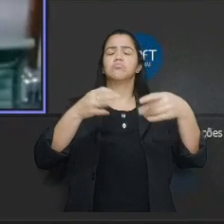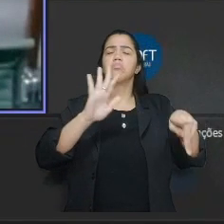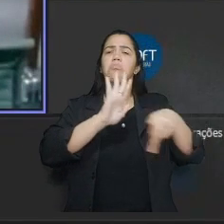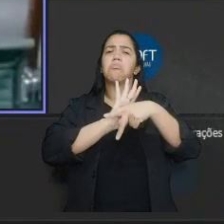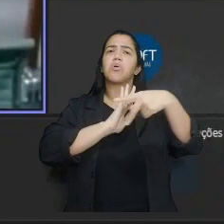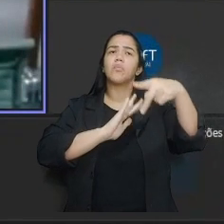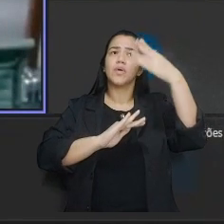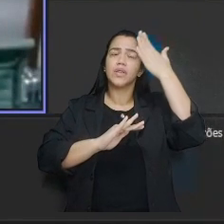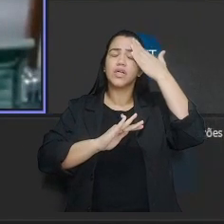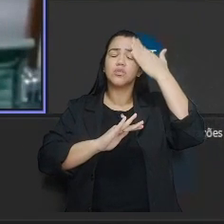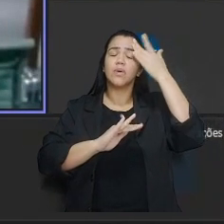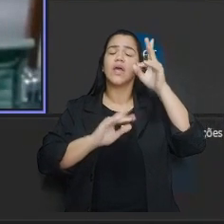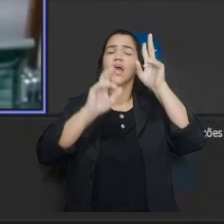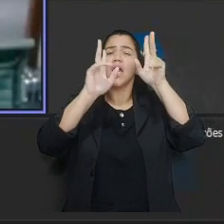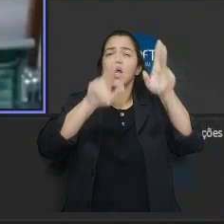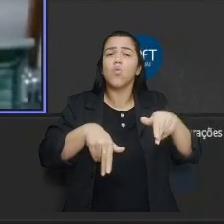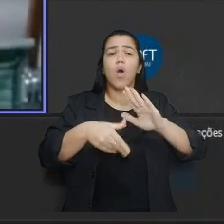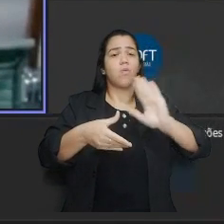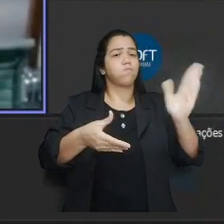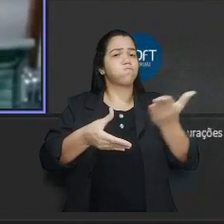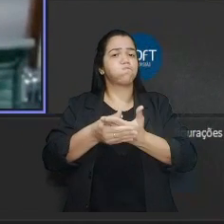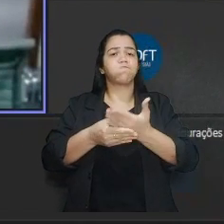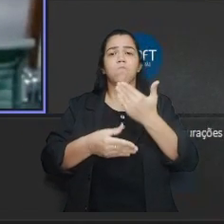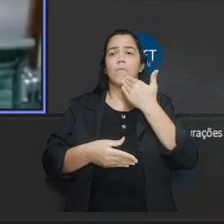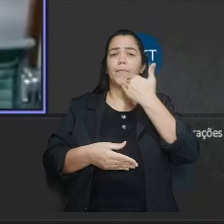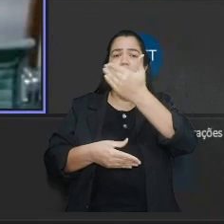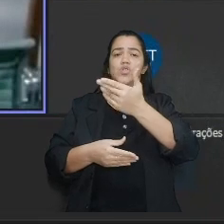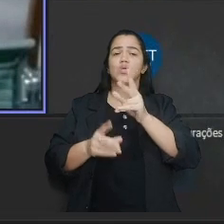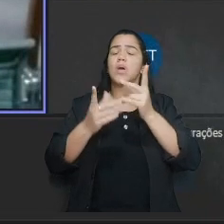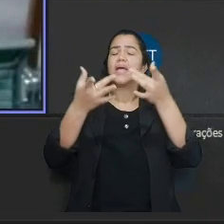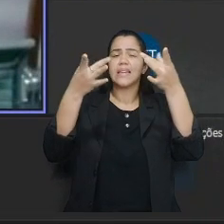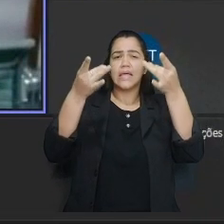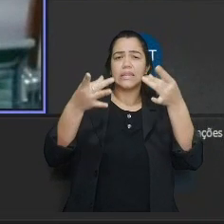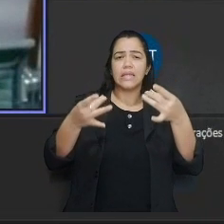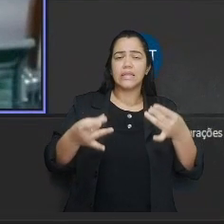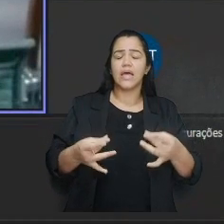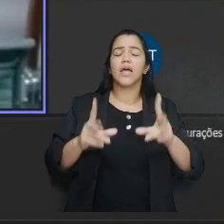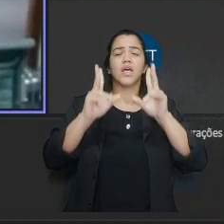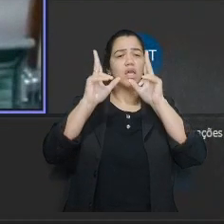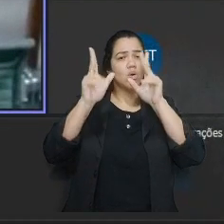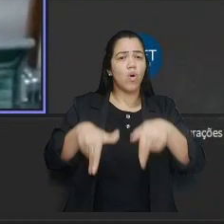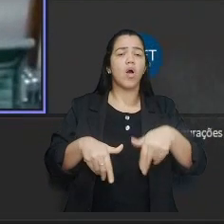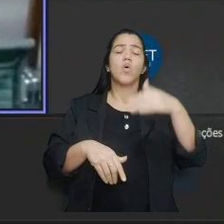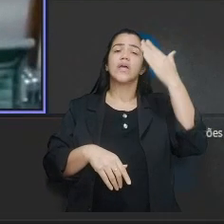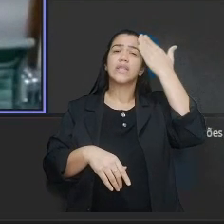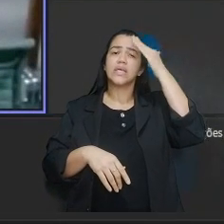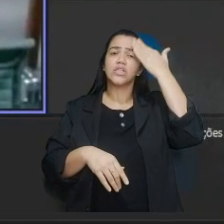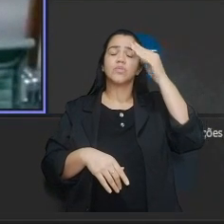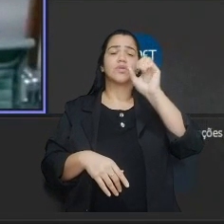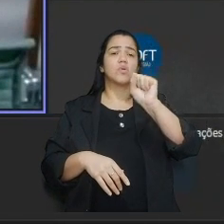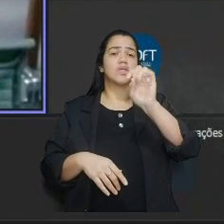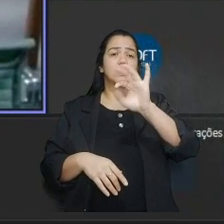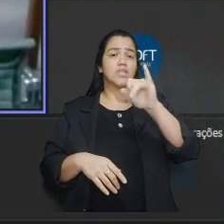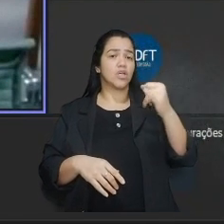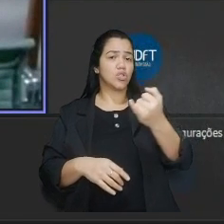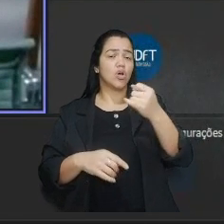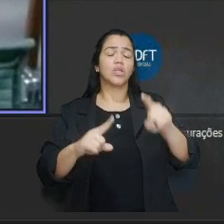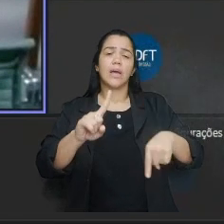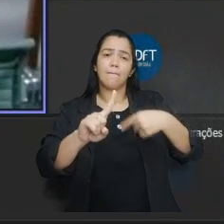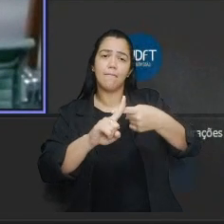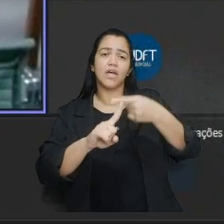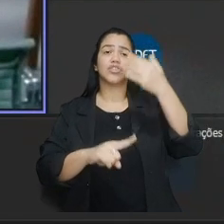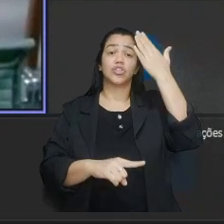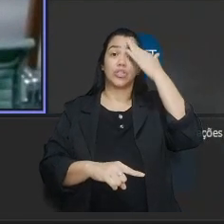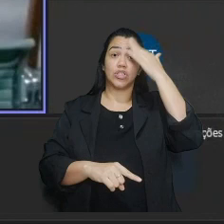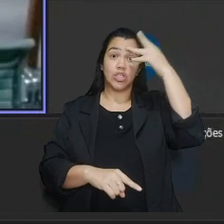o seu entendimento, mas é a mesma causa de pedir, os mesmos pedidos, tem